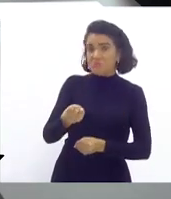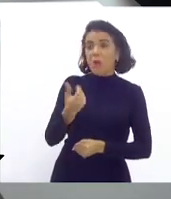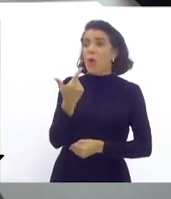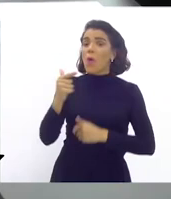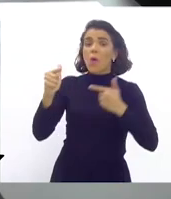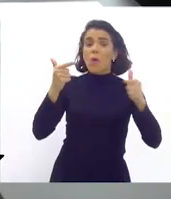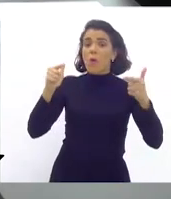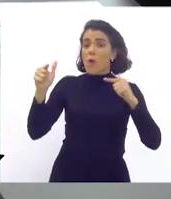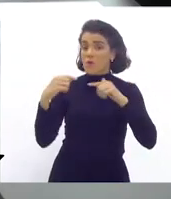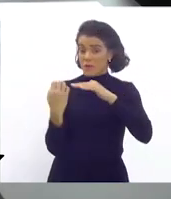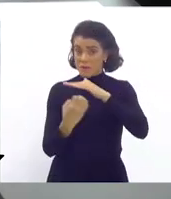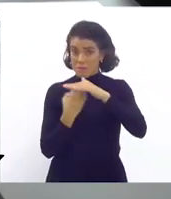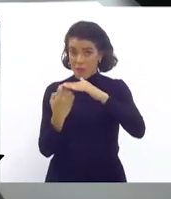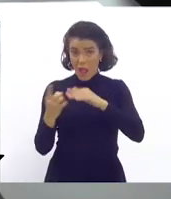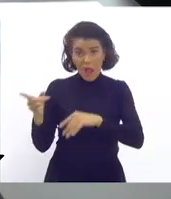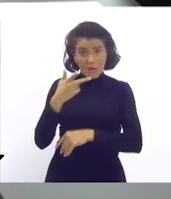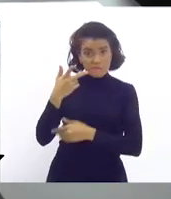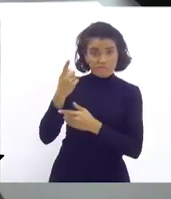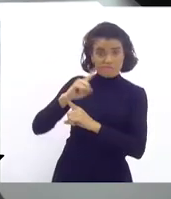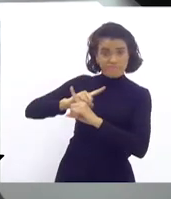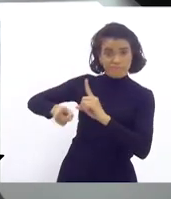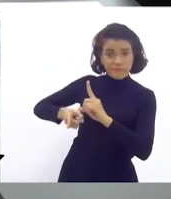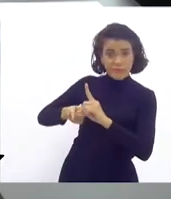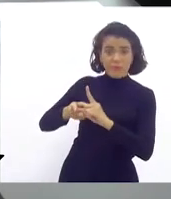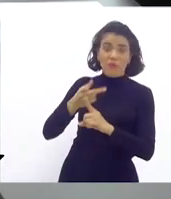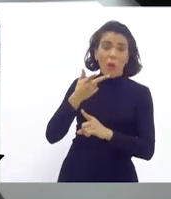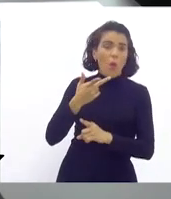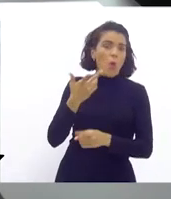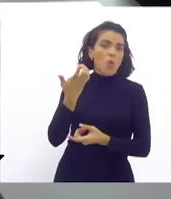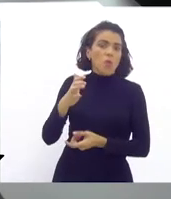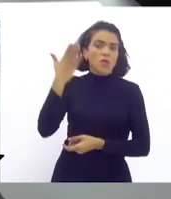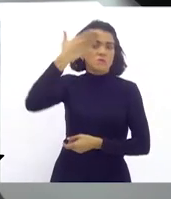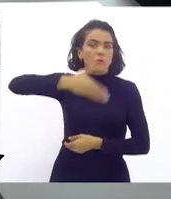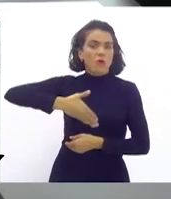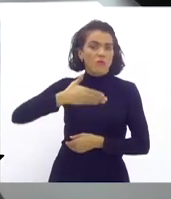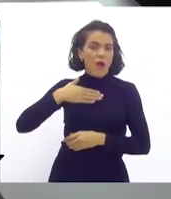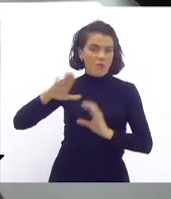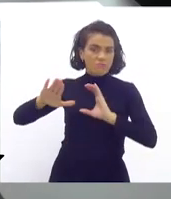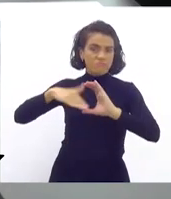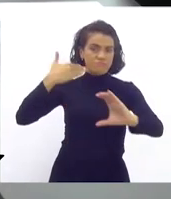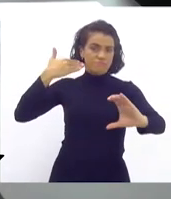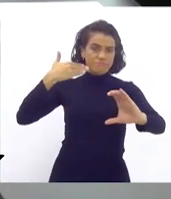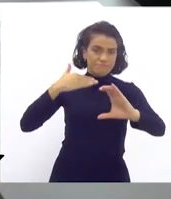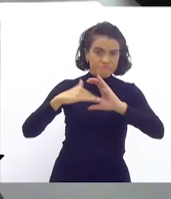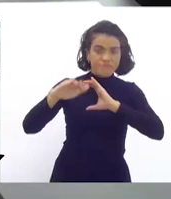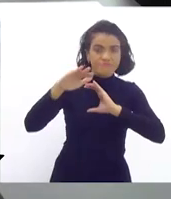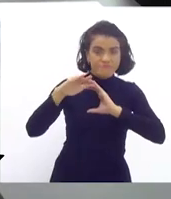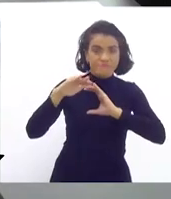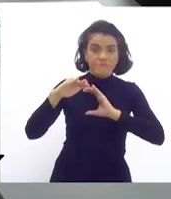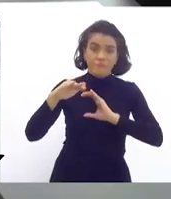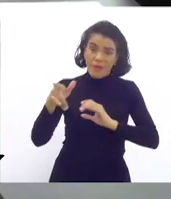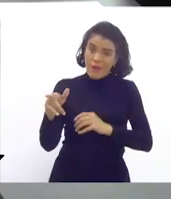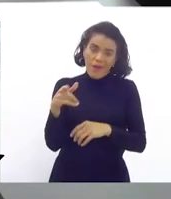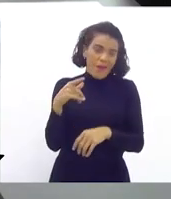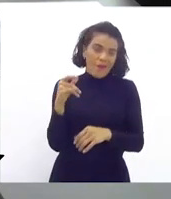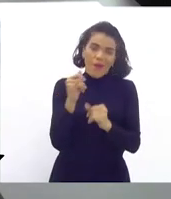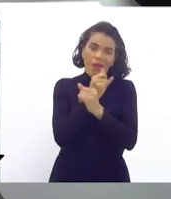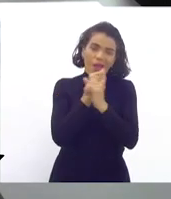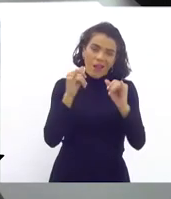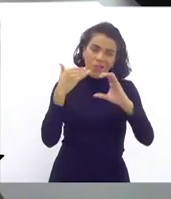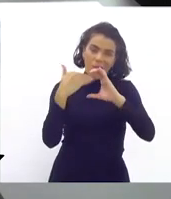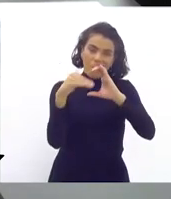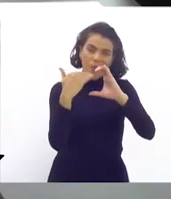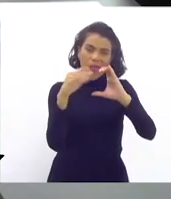concessionárias fizeram ela se negou a acusar o recebimento pelo e-mail que havia eletrônica é uma via consagrada para comunicação